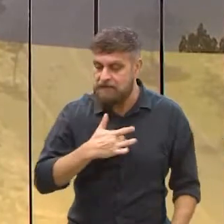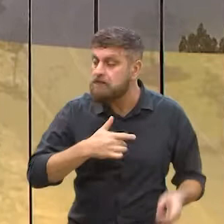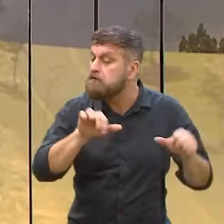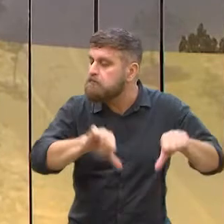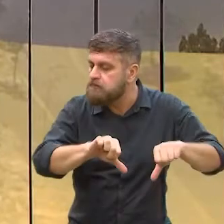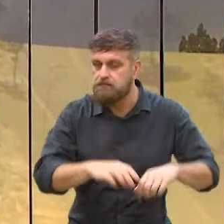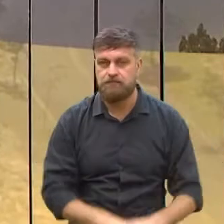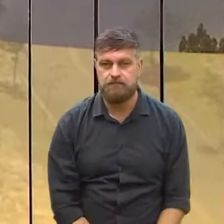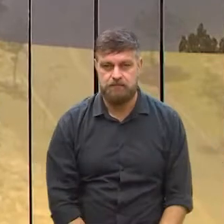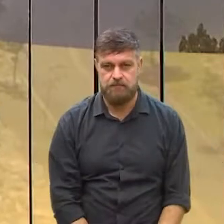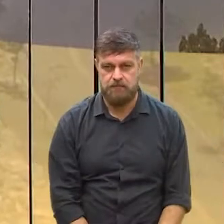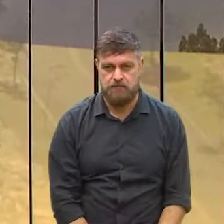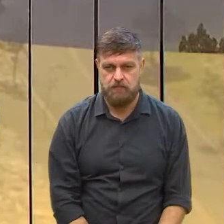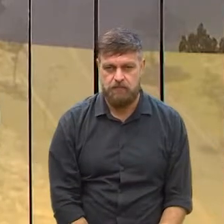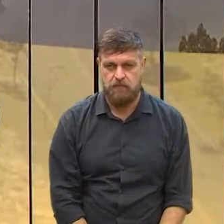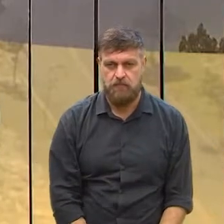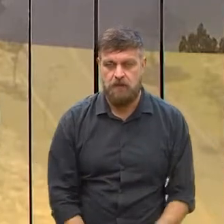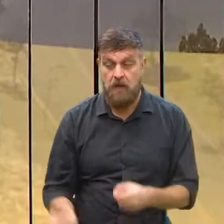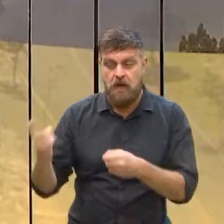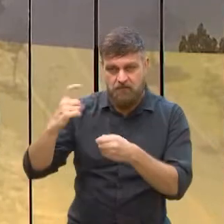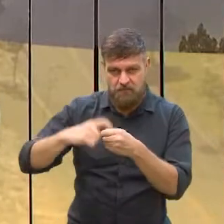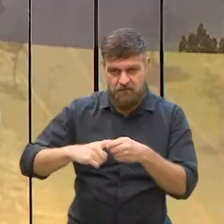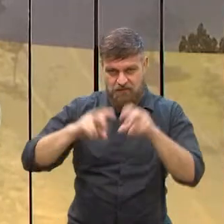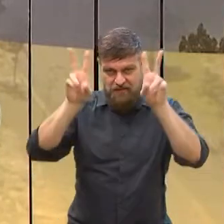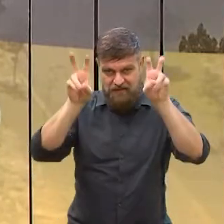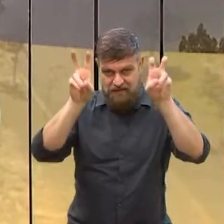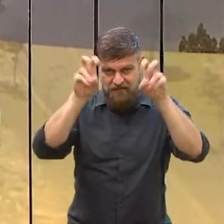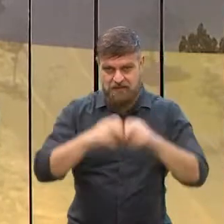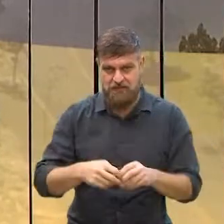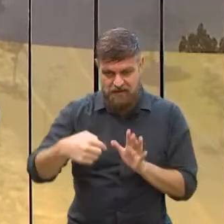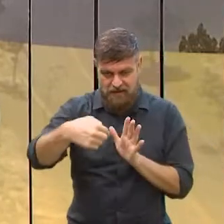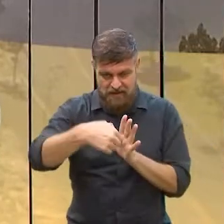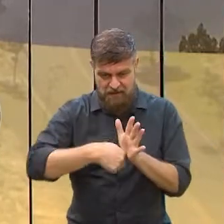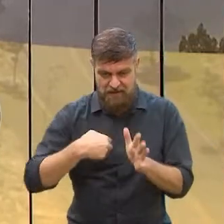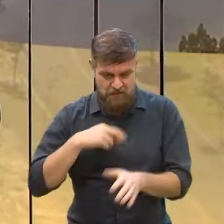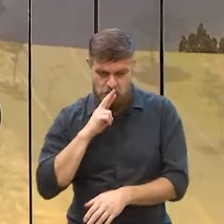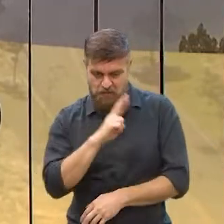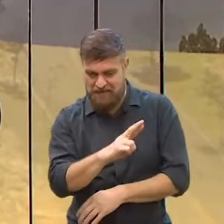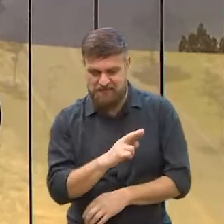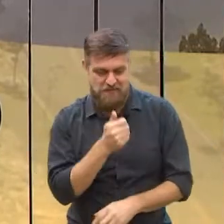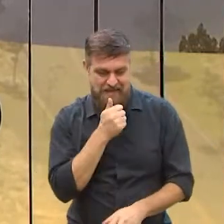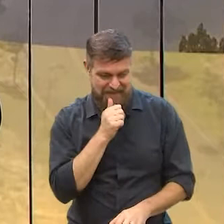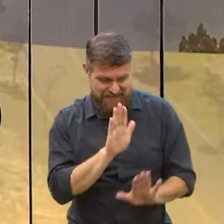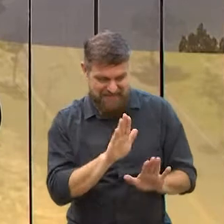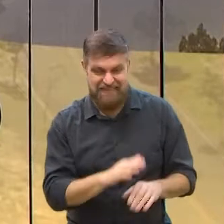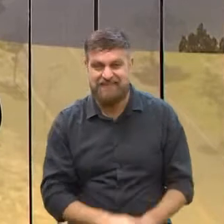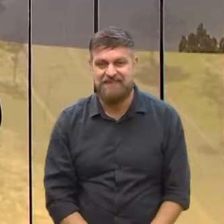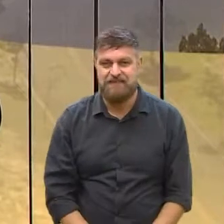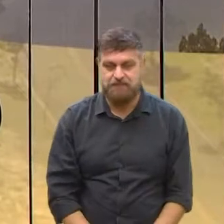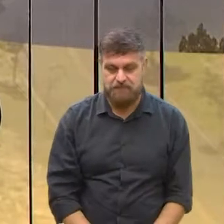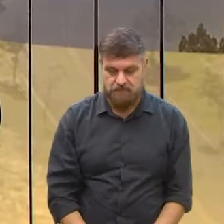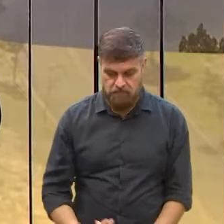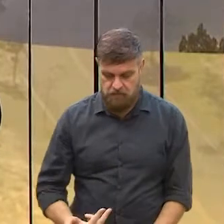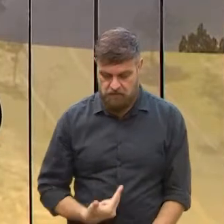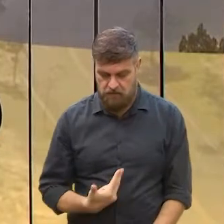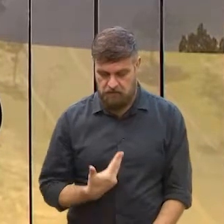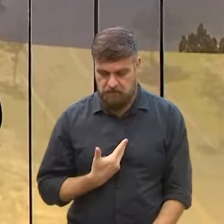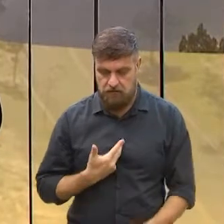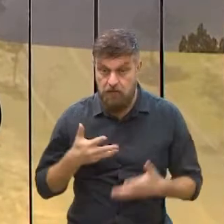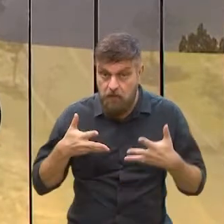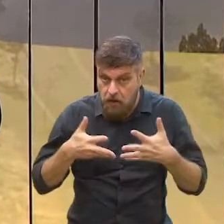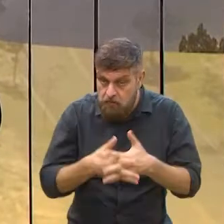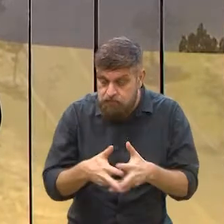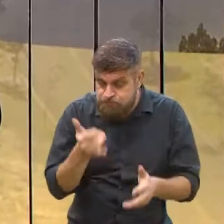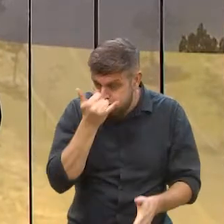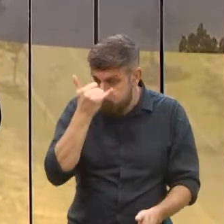São duas situações diferentes. Eu vou voltar um pouquinho, porque você me perguntou uma coisa e não respondi. As complicações de uma cirurgia, né? Assim como também